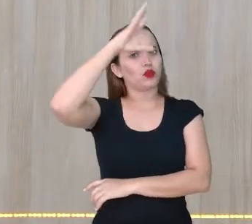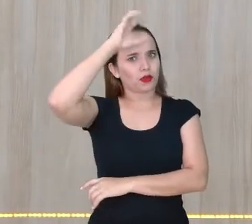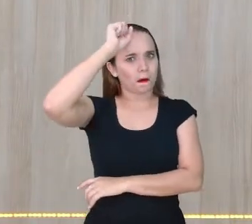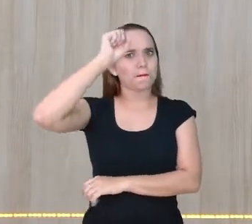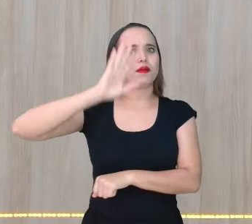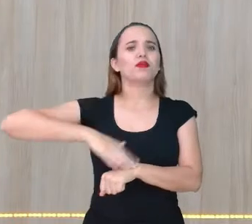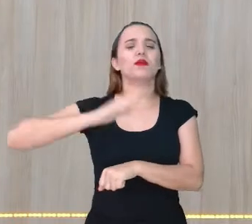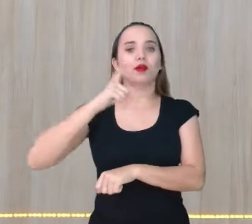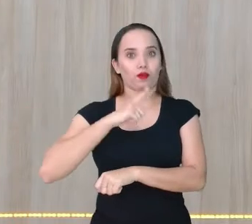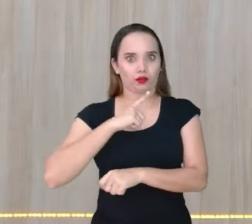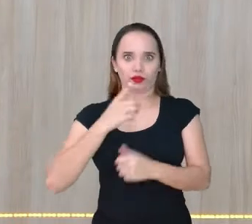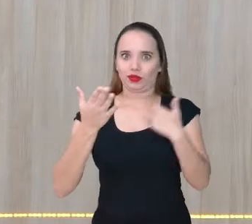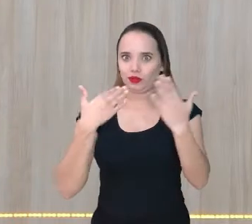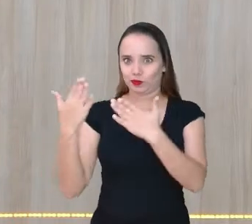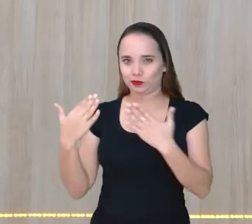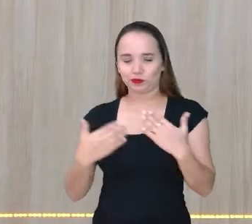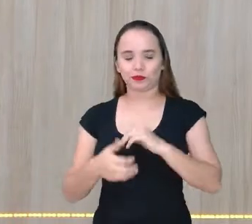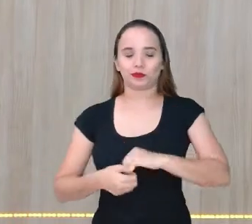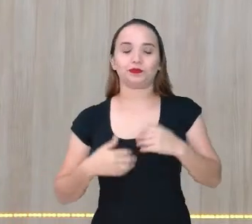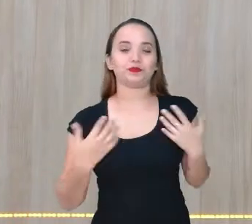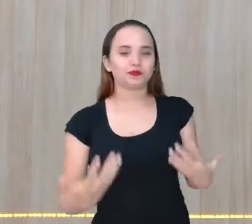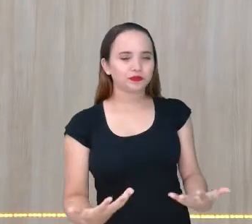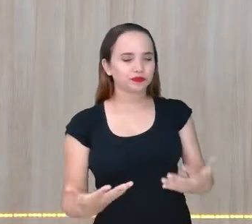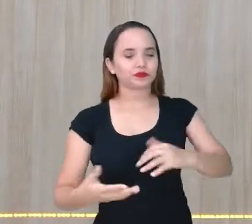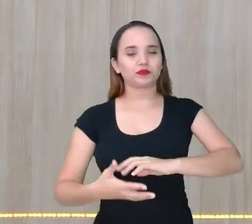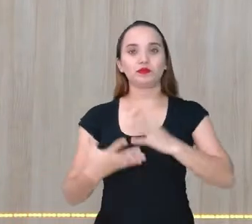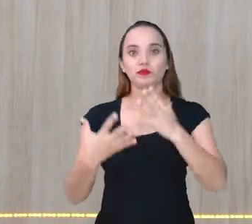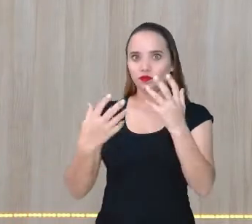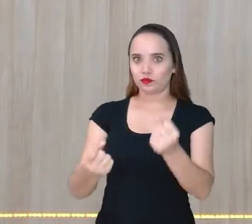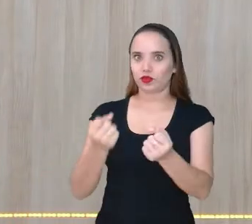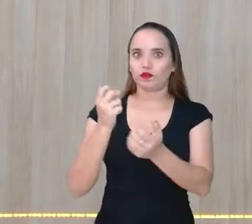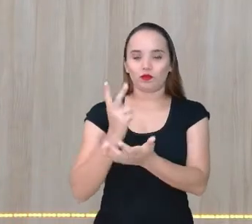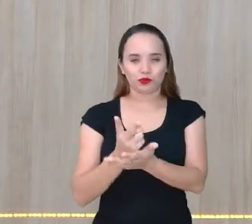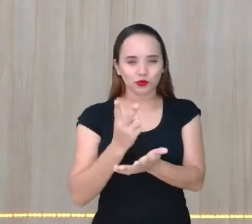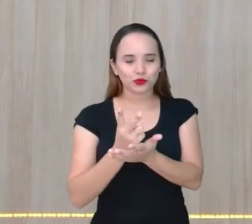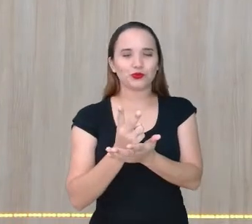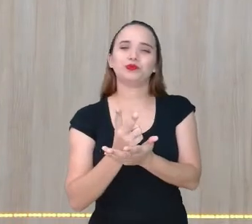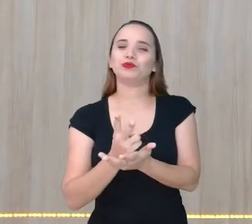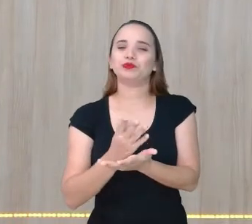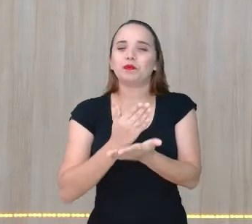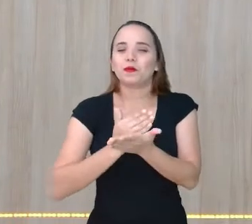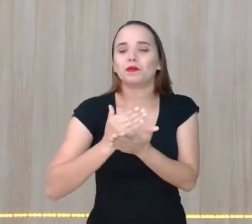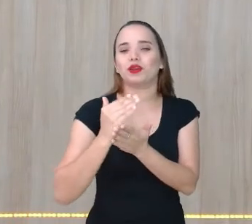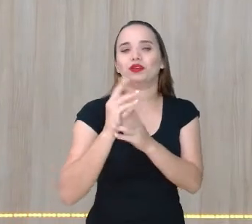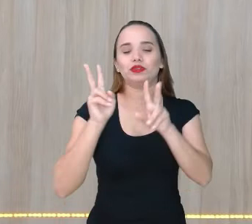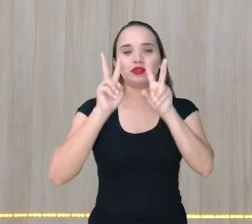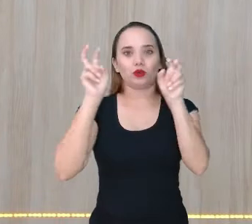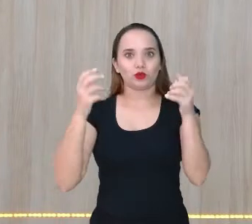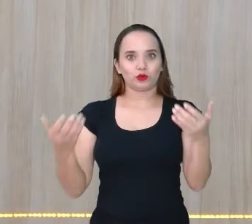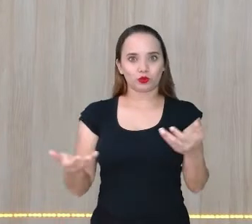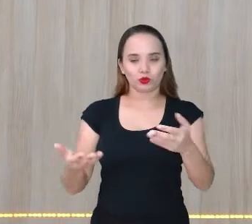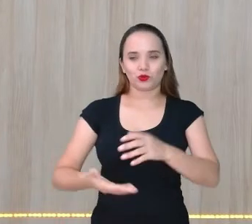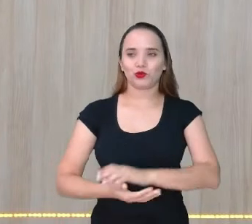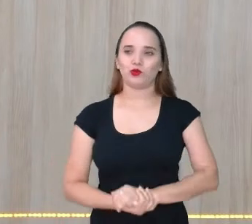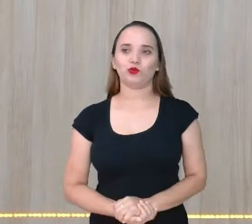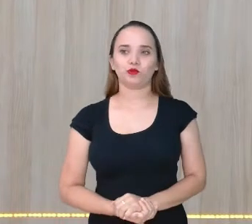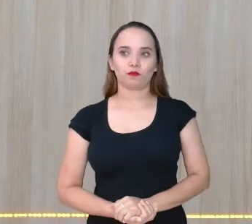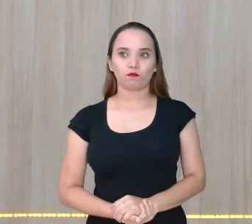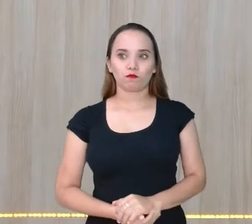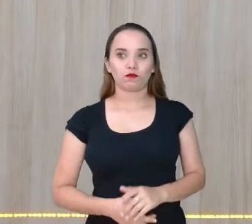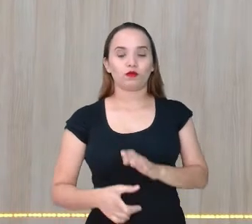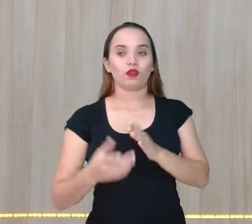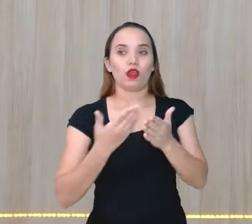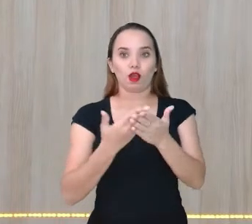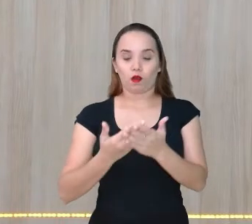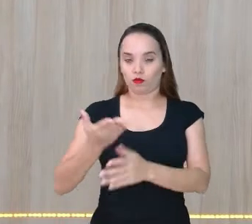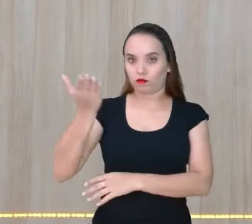há esse diálogo. Bom, mas sem mais delongas, vamos dar início aqui ao tema da nossa aula, né? A aula